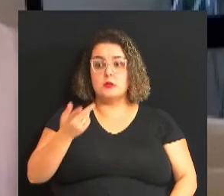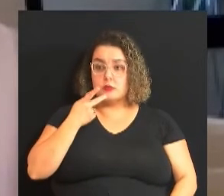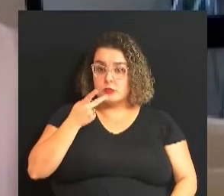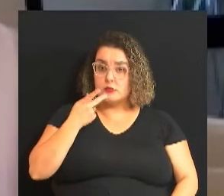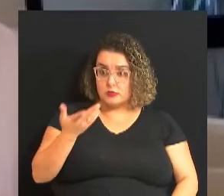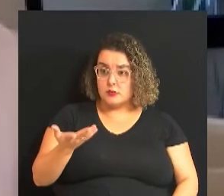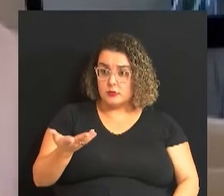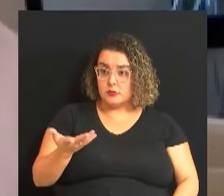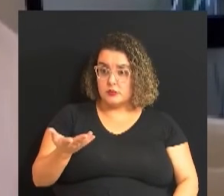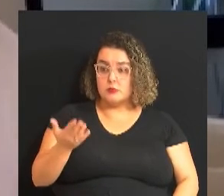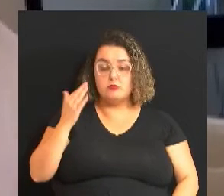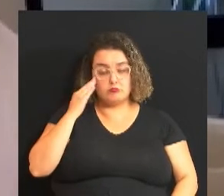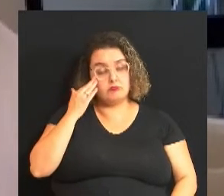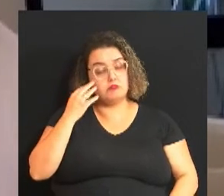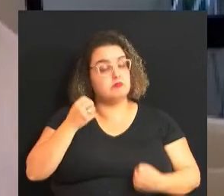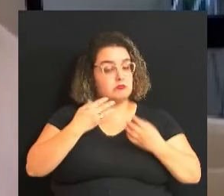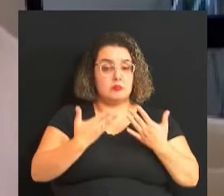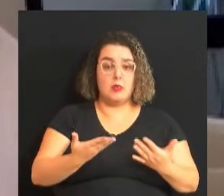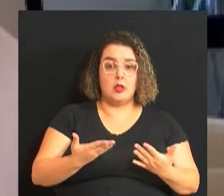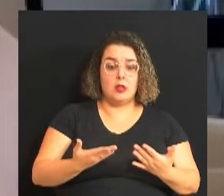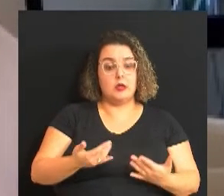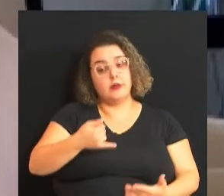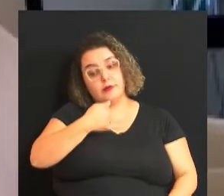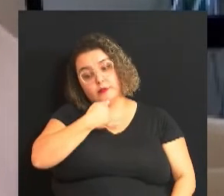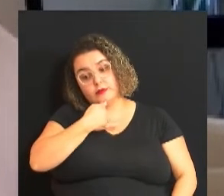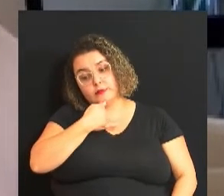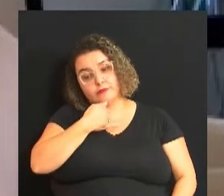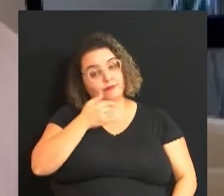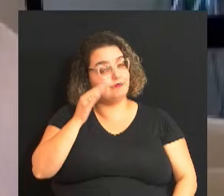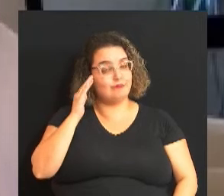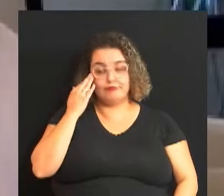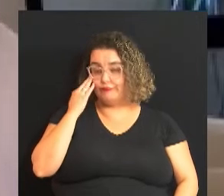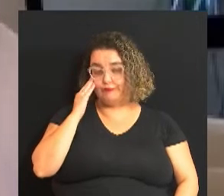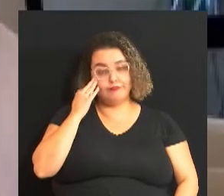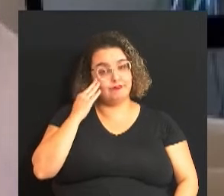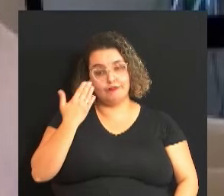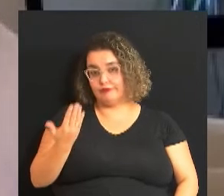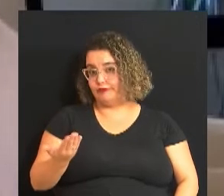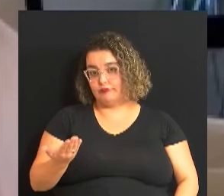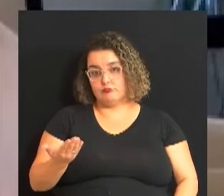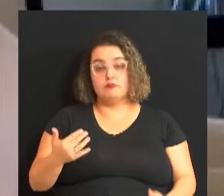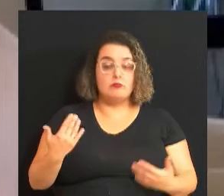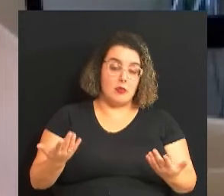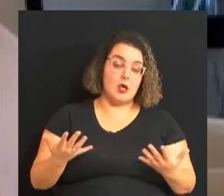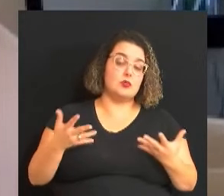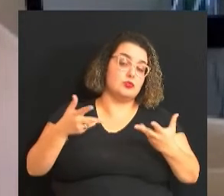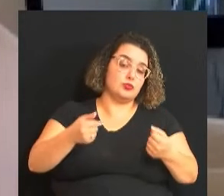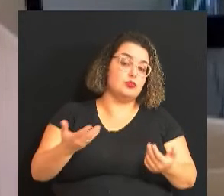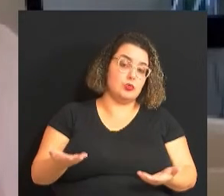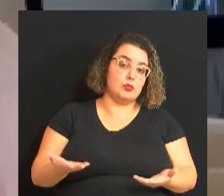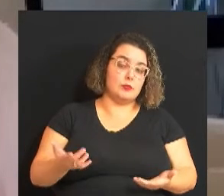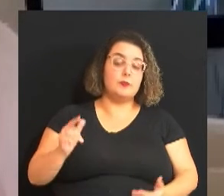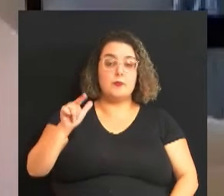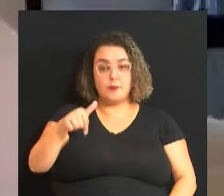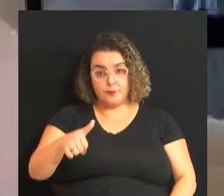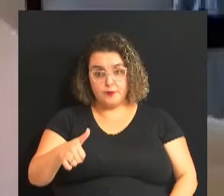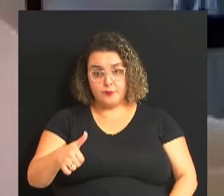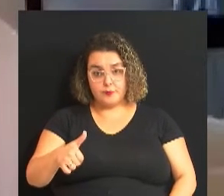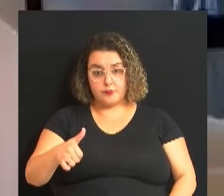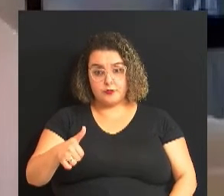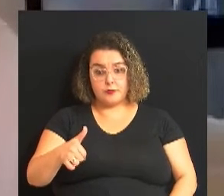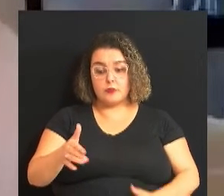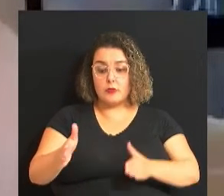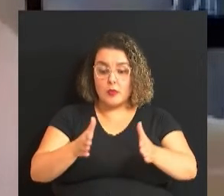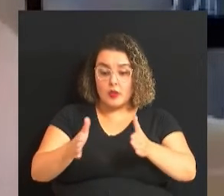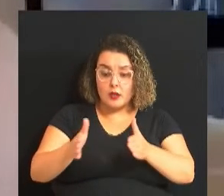entendem muito bem e, infelizmente, tem pessoas que não entendem. Né? Mas, de uma maneira geral, depois de passado por aquele